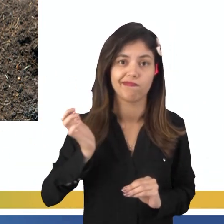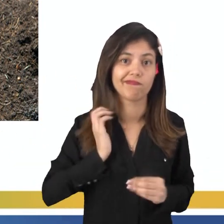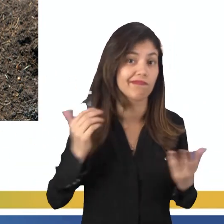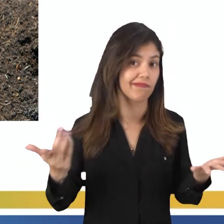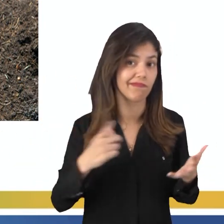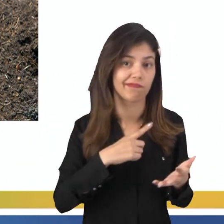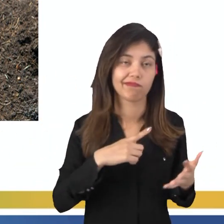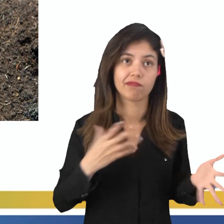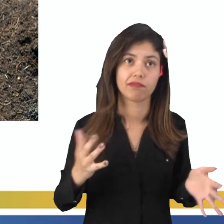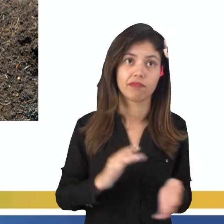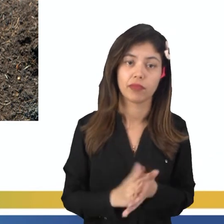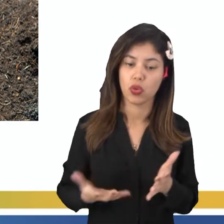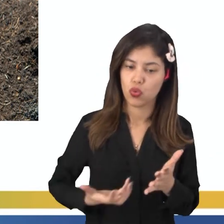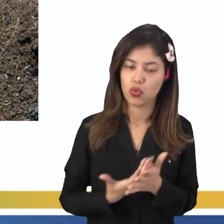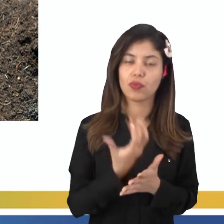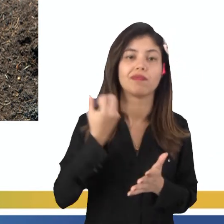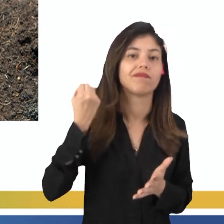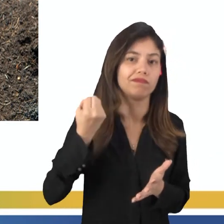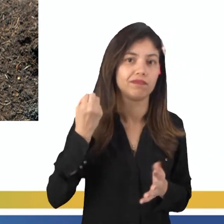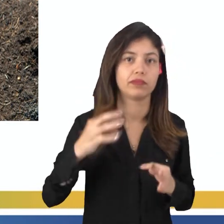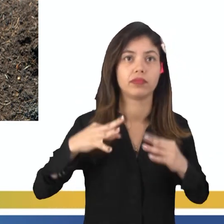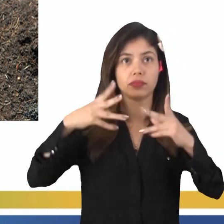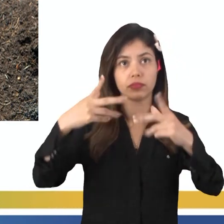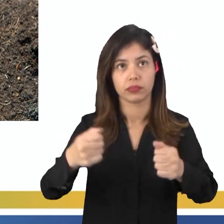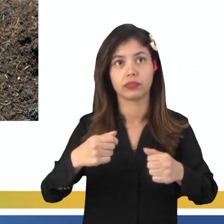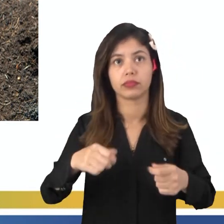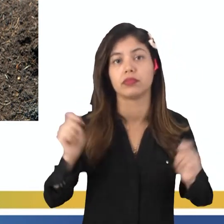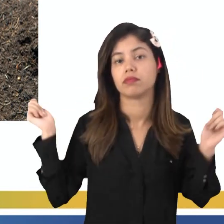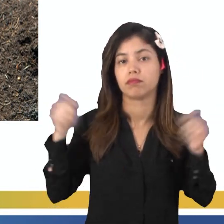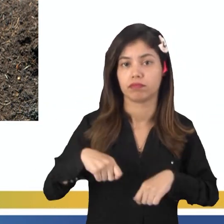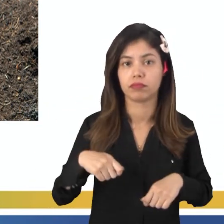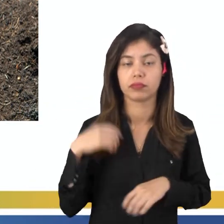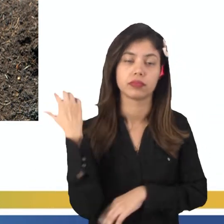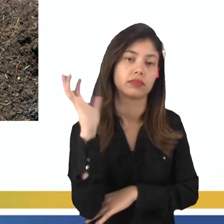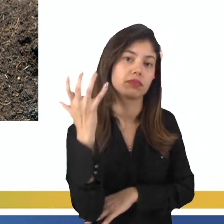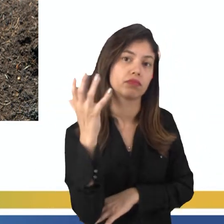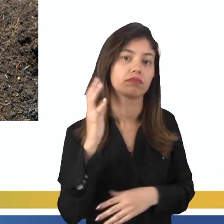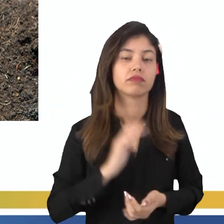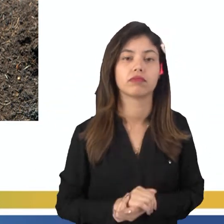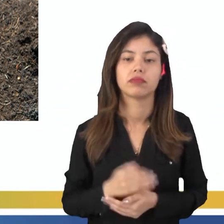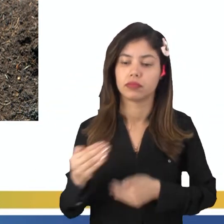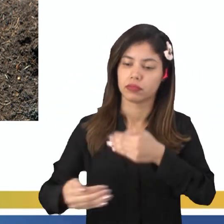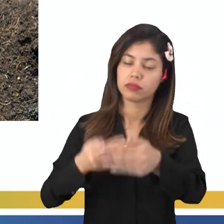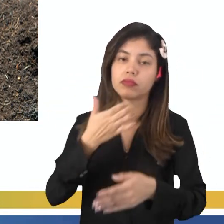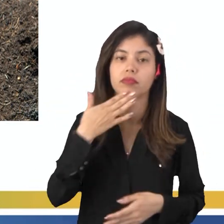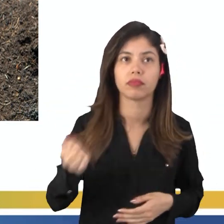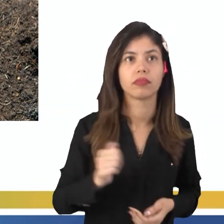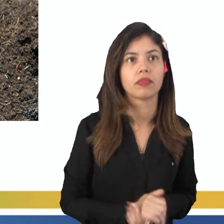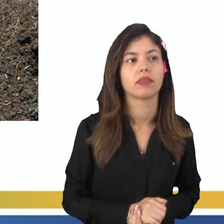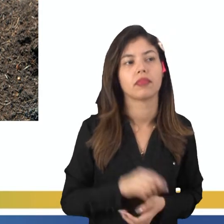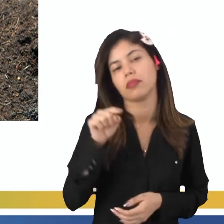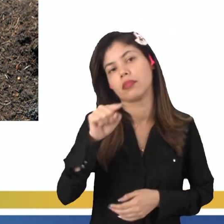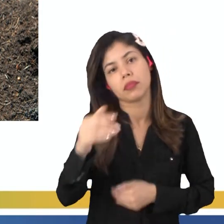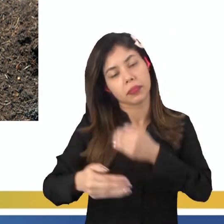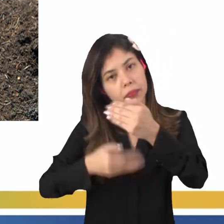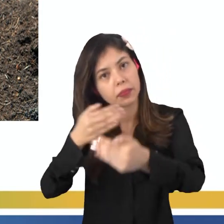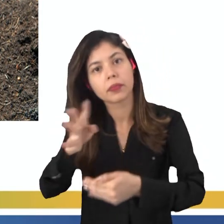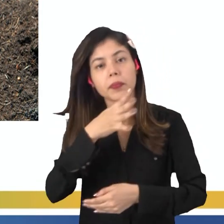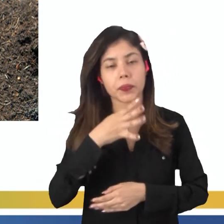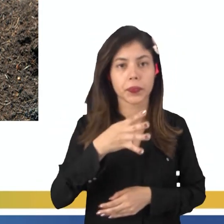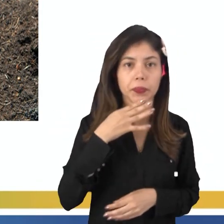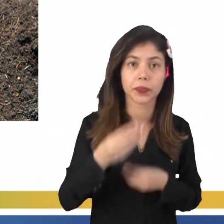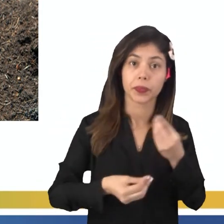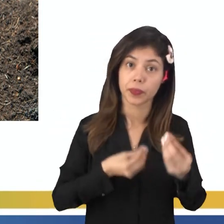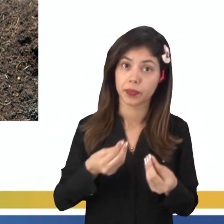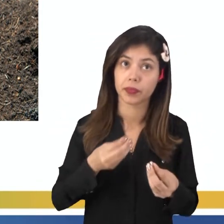mais rico, né, de nutrientes, retirando então toda a possibilidade de uma planta se desenvolver melhor. Então esse processo